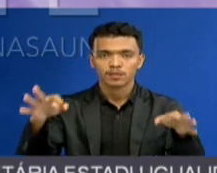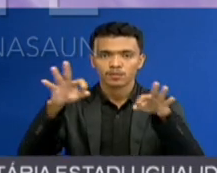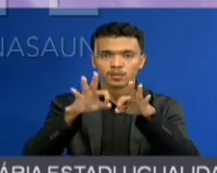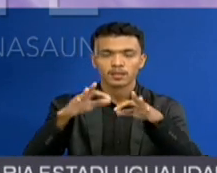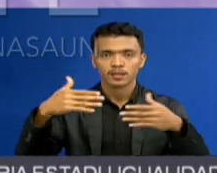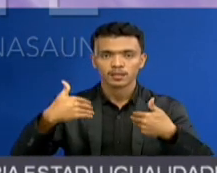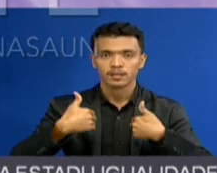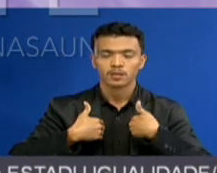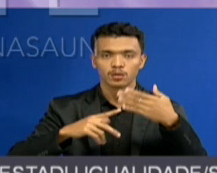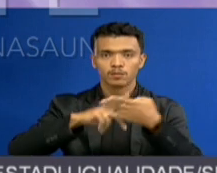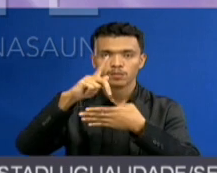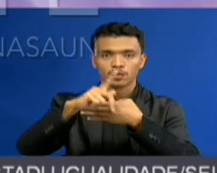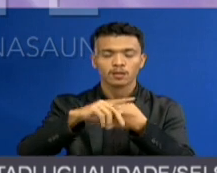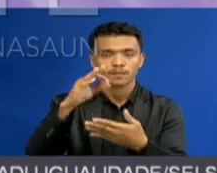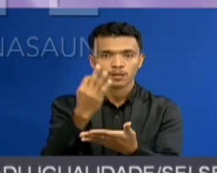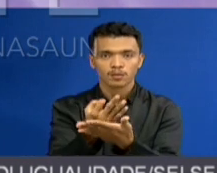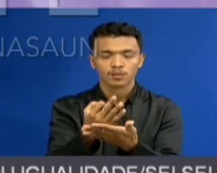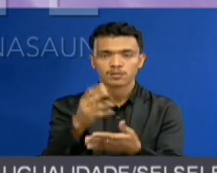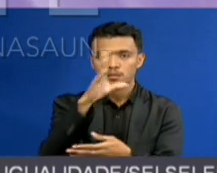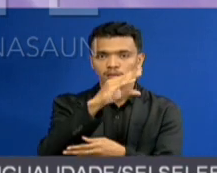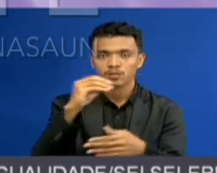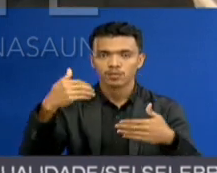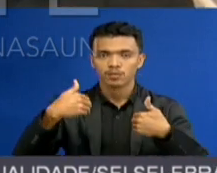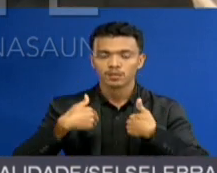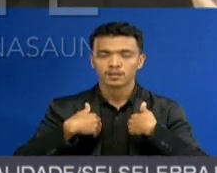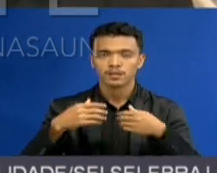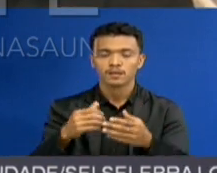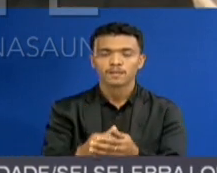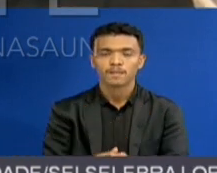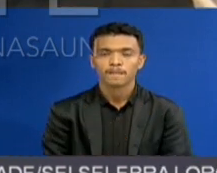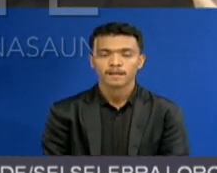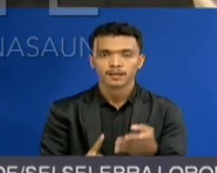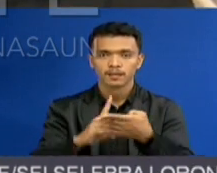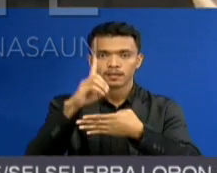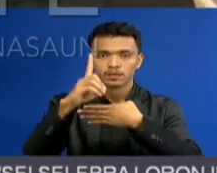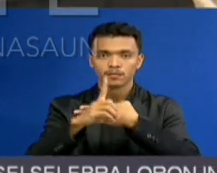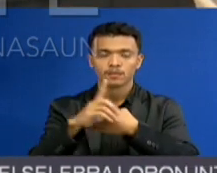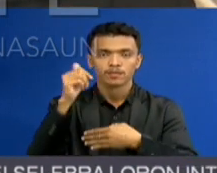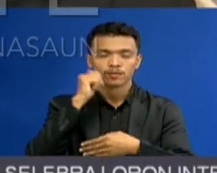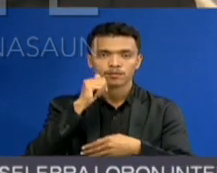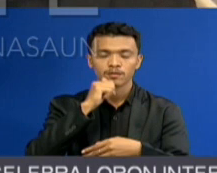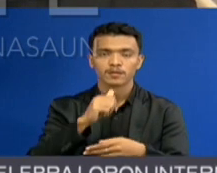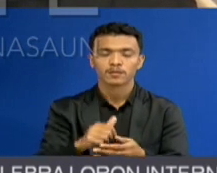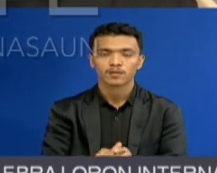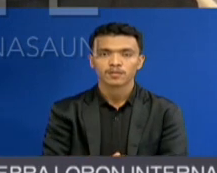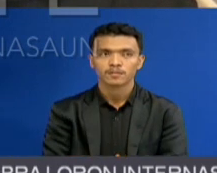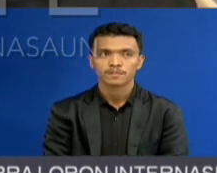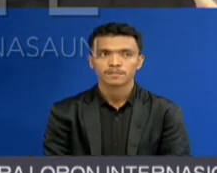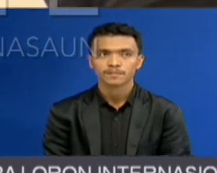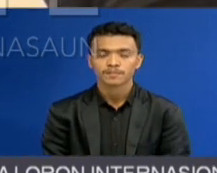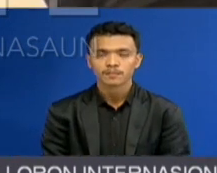a programa e orçamento no MOS e a e nem comitimento será baixa desenvolvimento feto rural sai